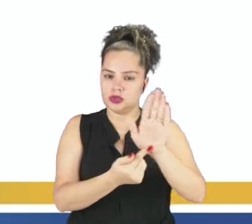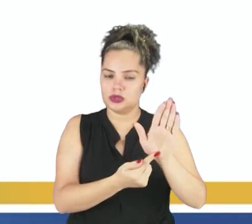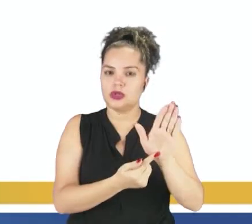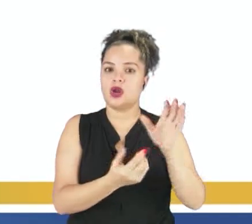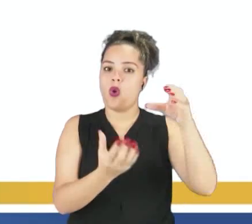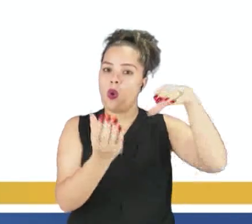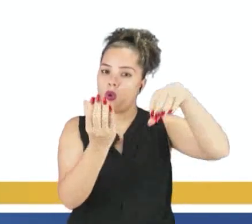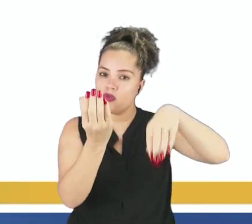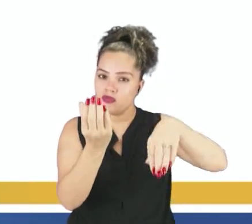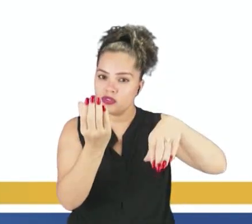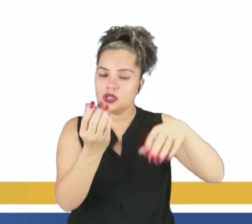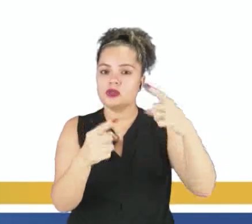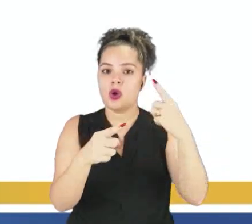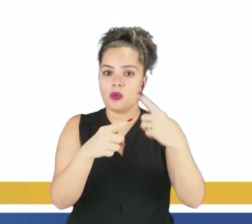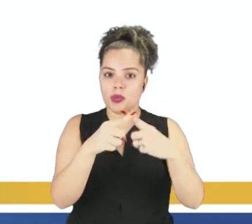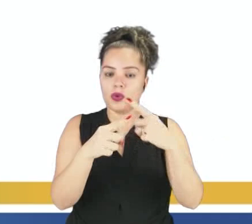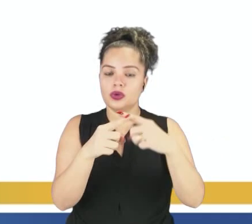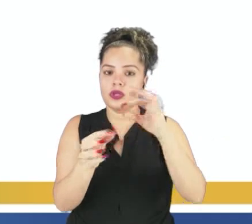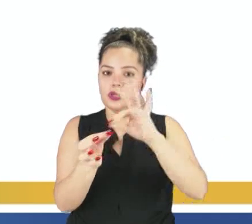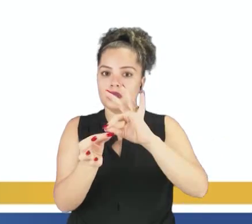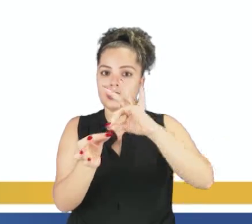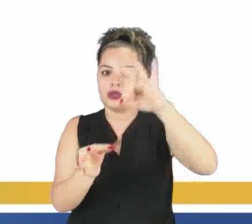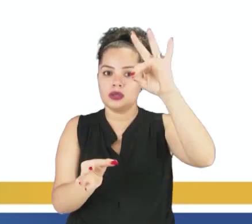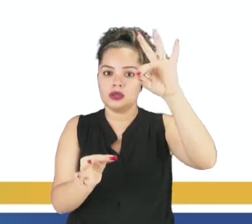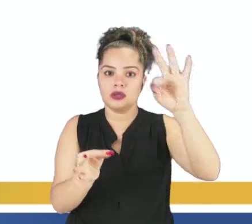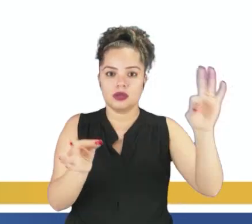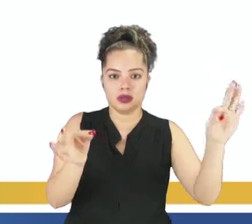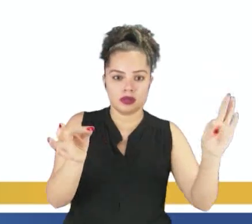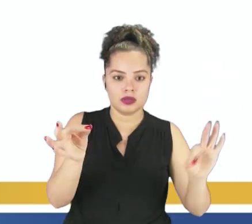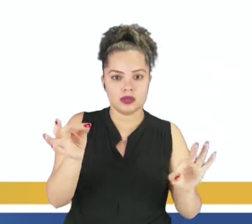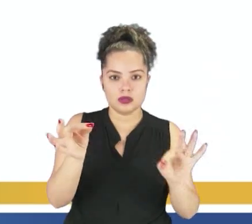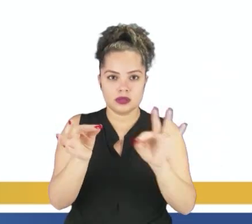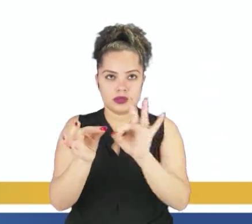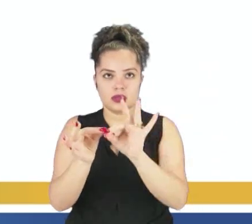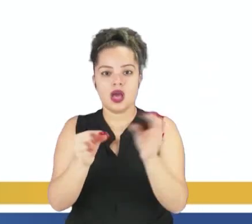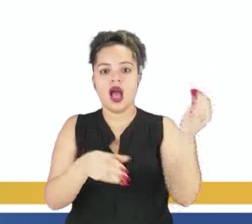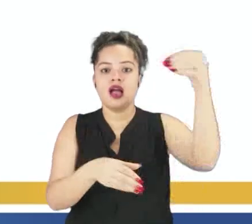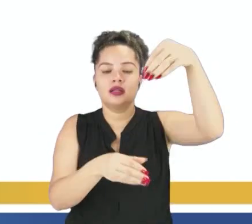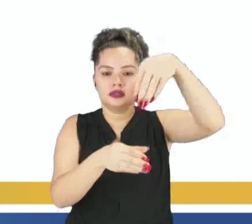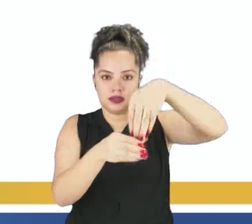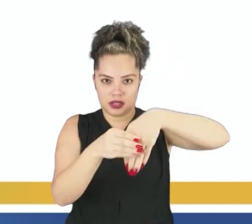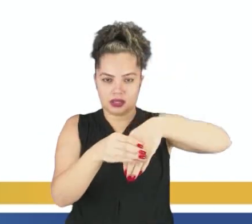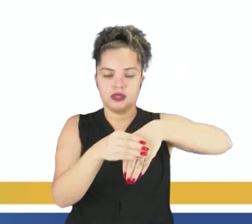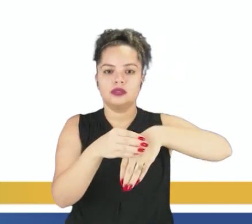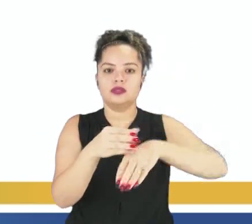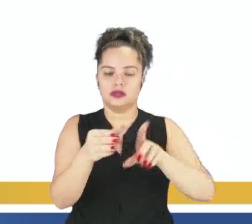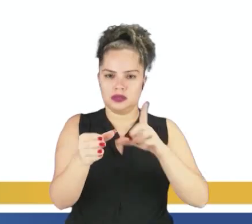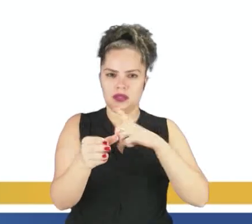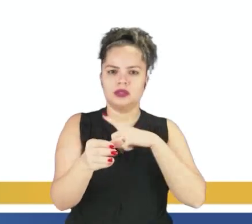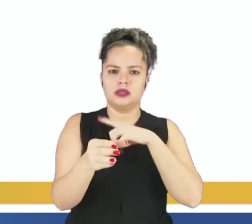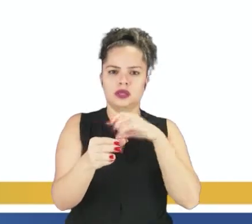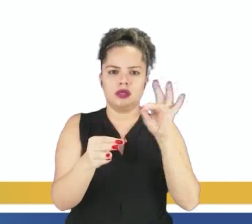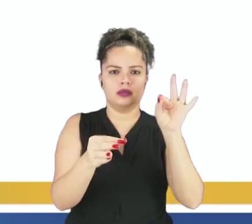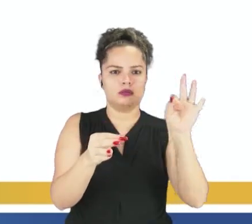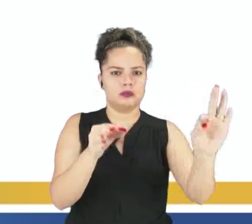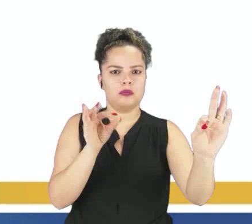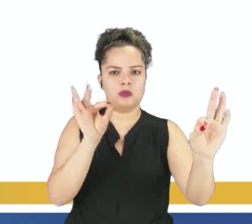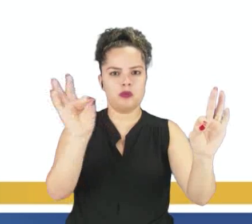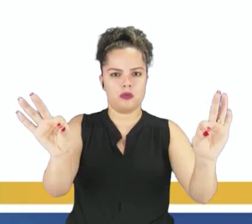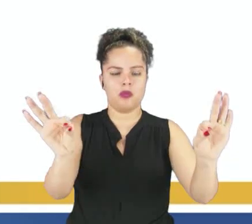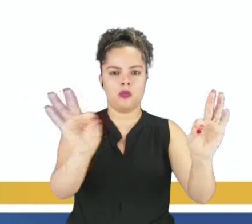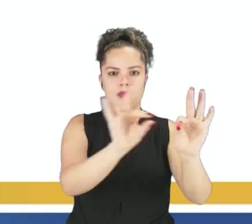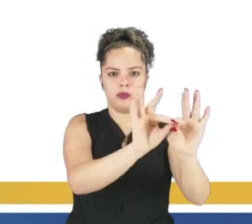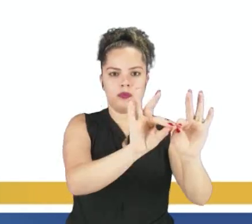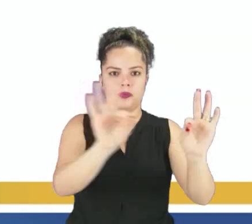convexo, pois todo segmento de reta cujas extremidades estão no interior desse polígono tem todos os seus pontos no interior